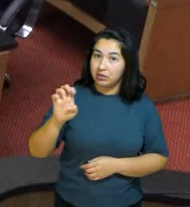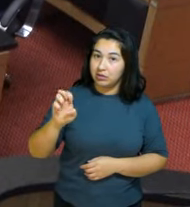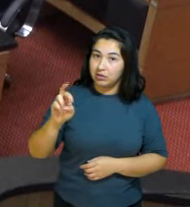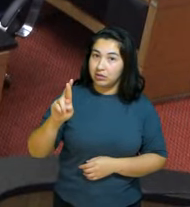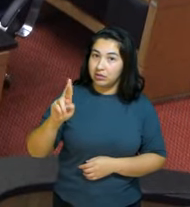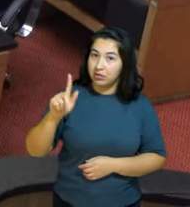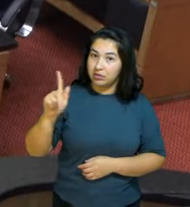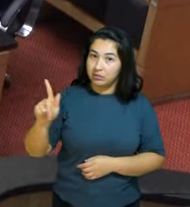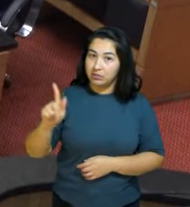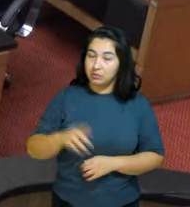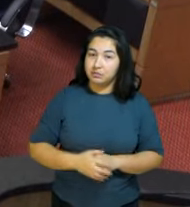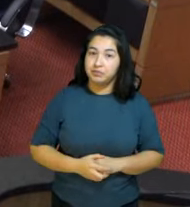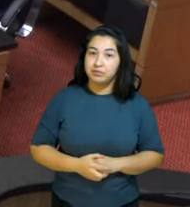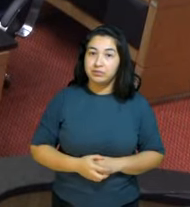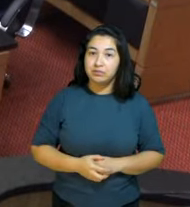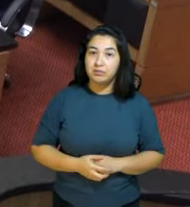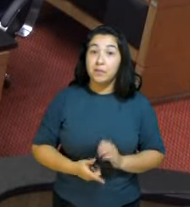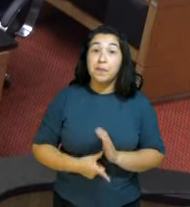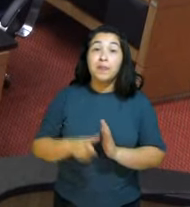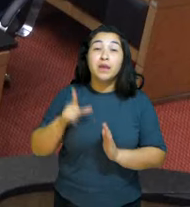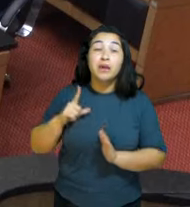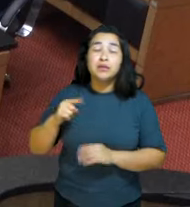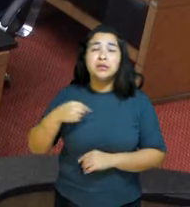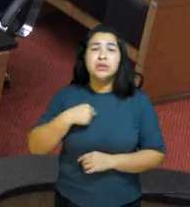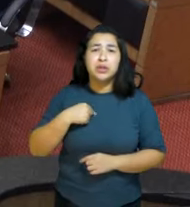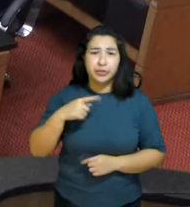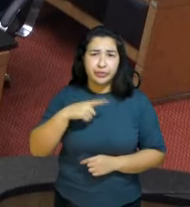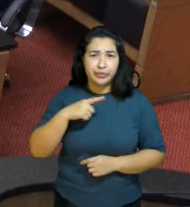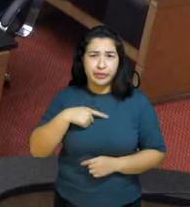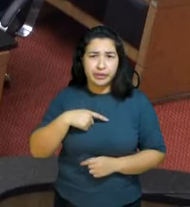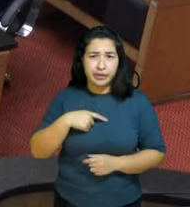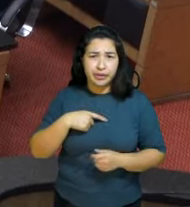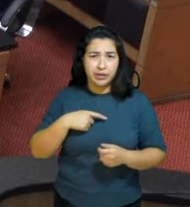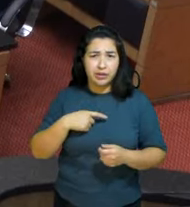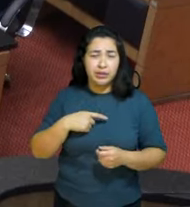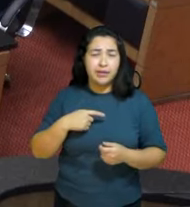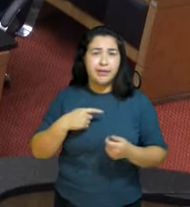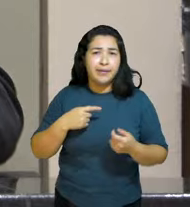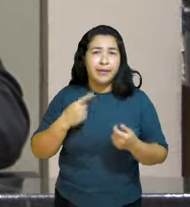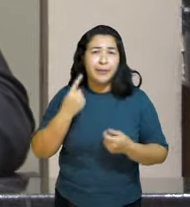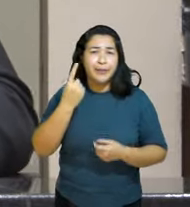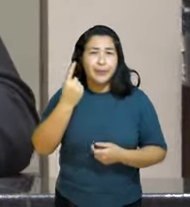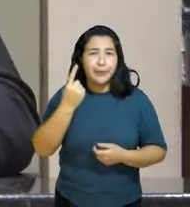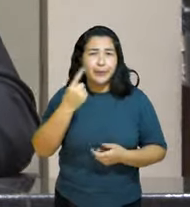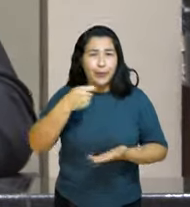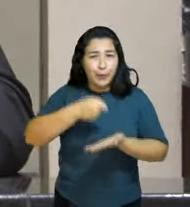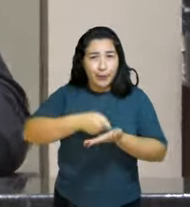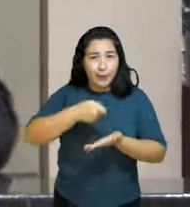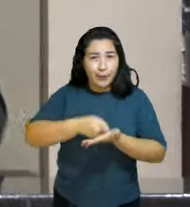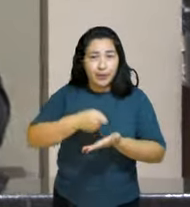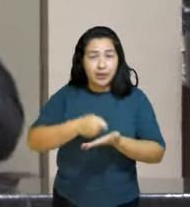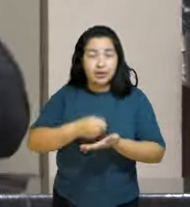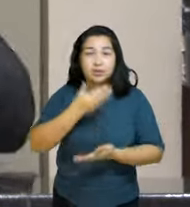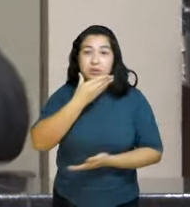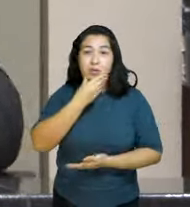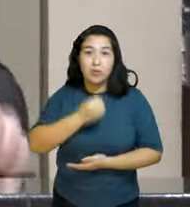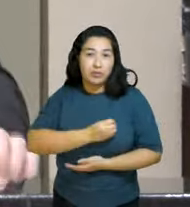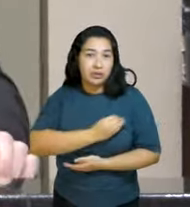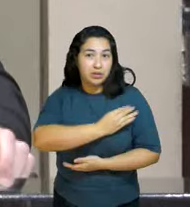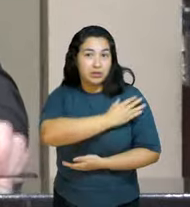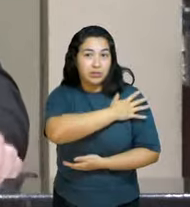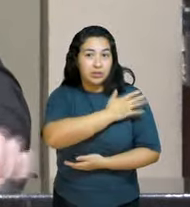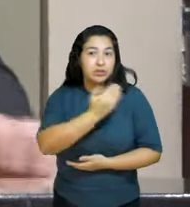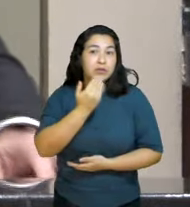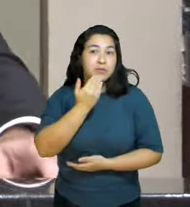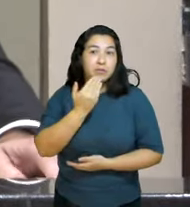Antes, coronel, eu tenho uma missão aqui que o deputado Napoleão me deixou, e como ele não pôde estar presente, ele pediu